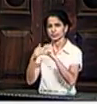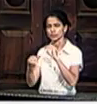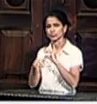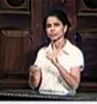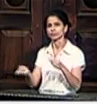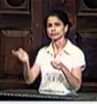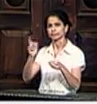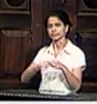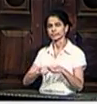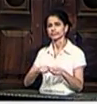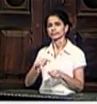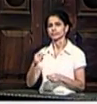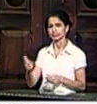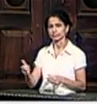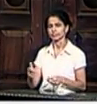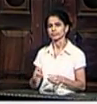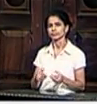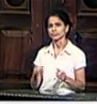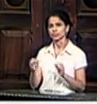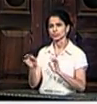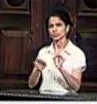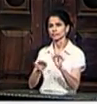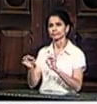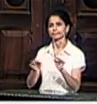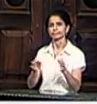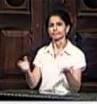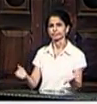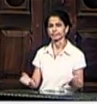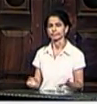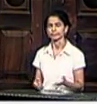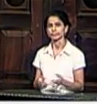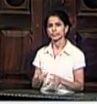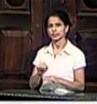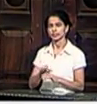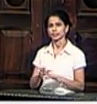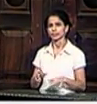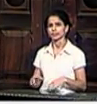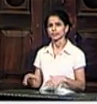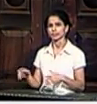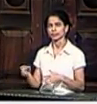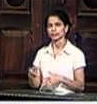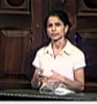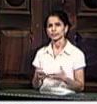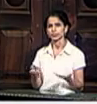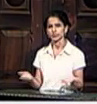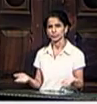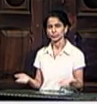em particular, o projeto que alcança a tarifa,